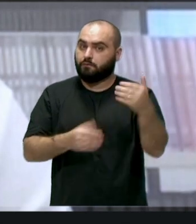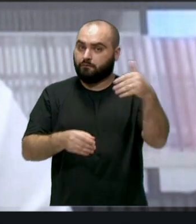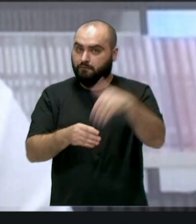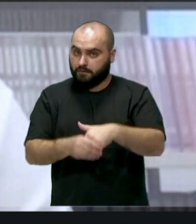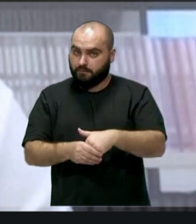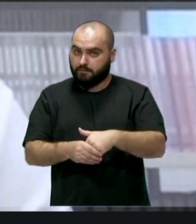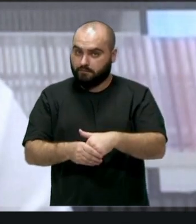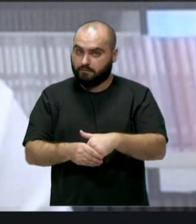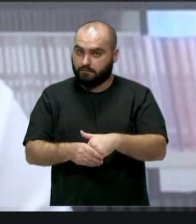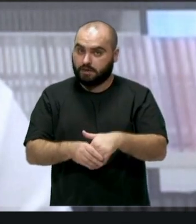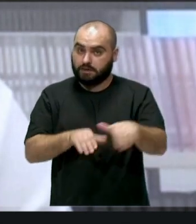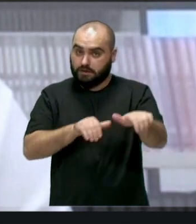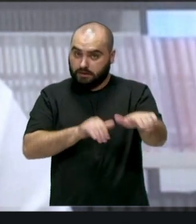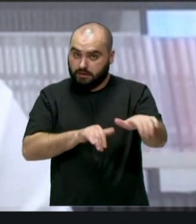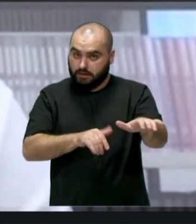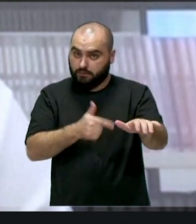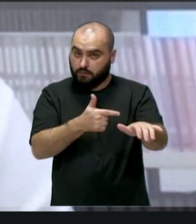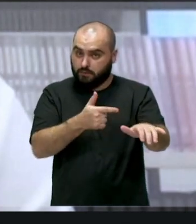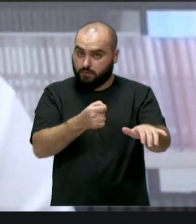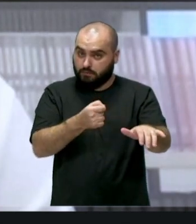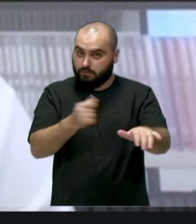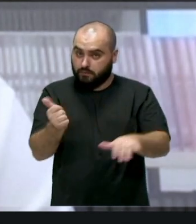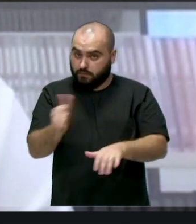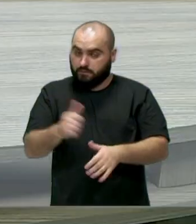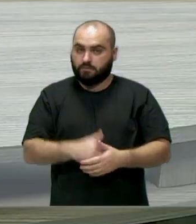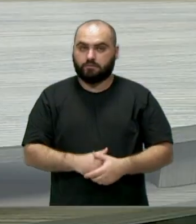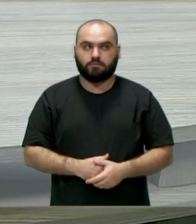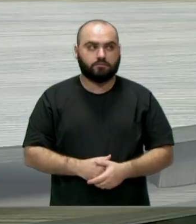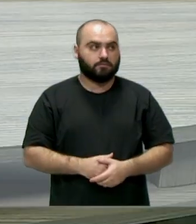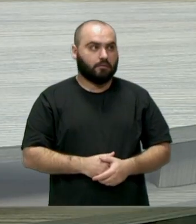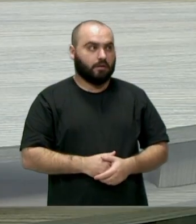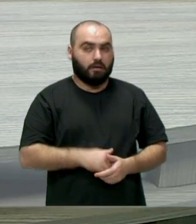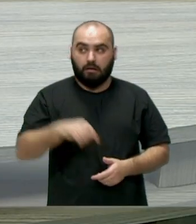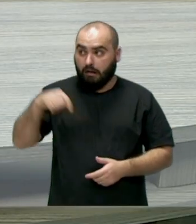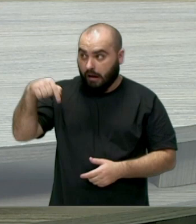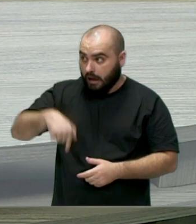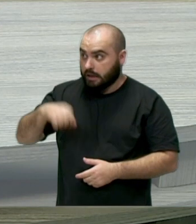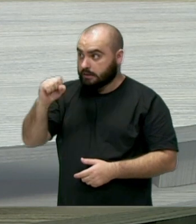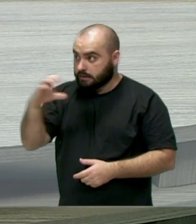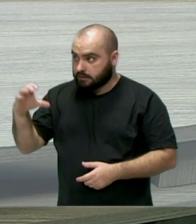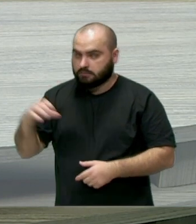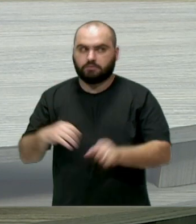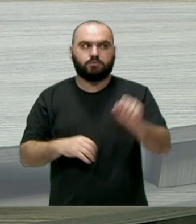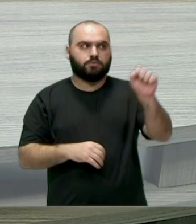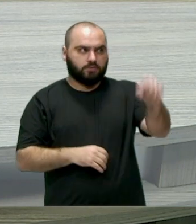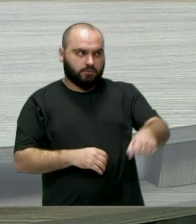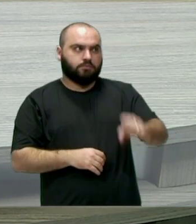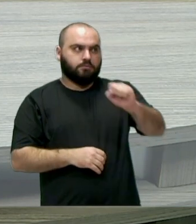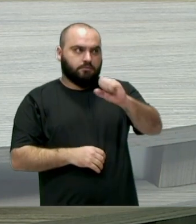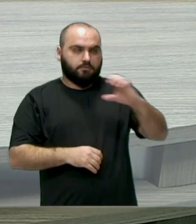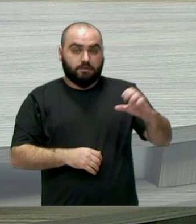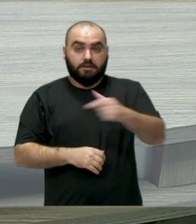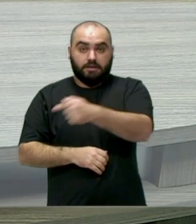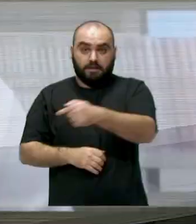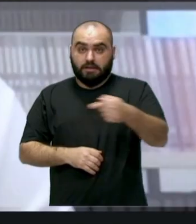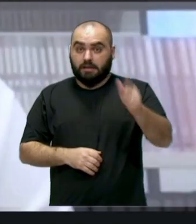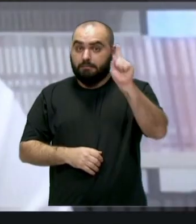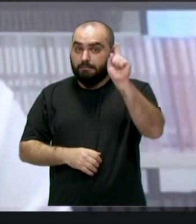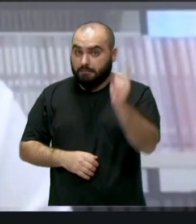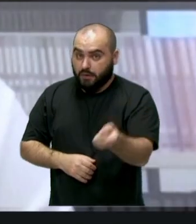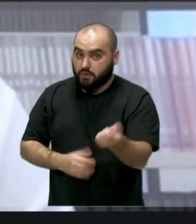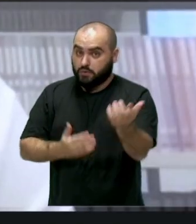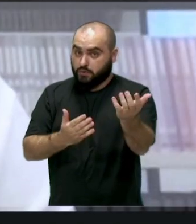em setembro de 2011. Esse número de Santa Catarina? De Santa Catarina, 77 mil jovens eleitores